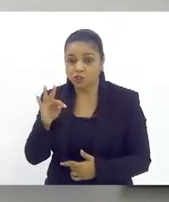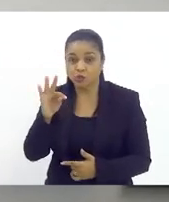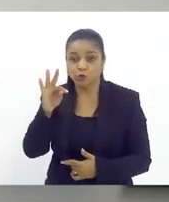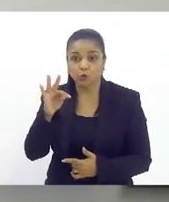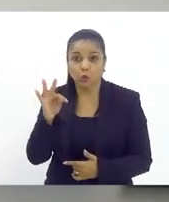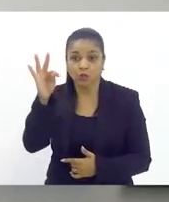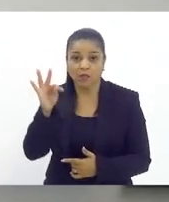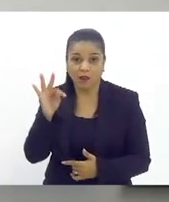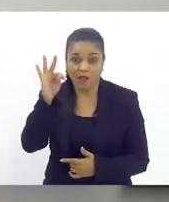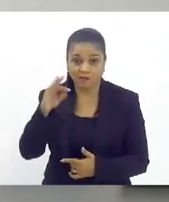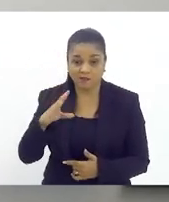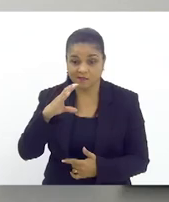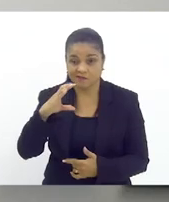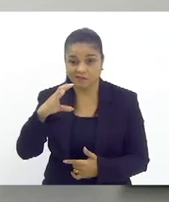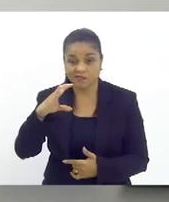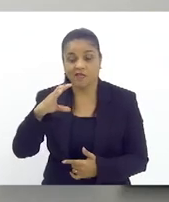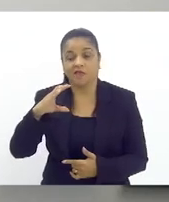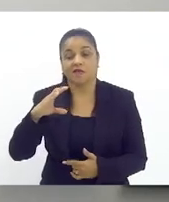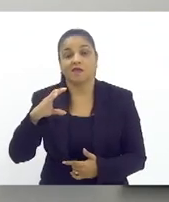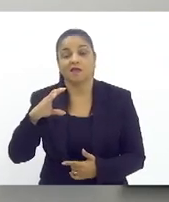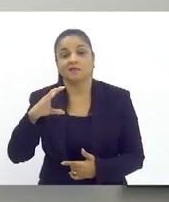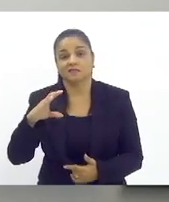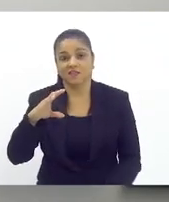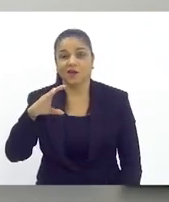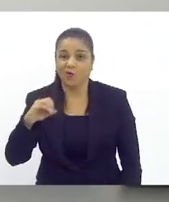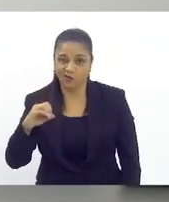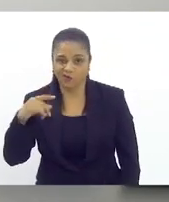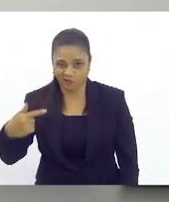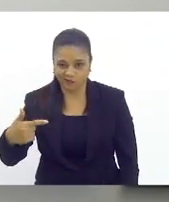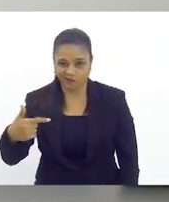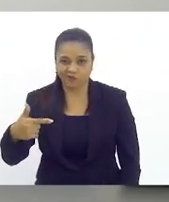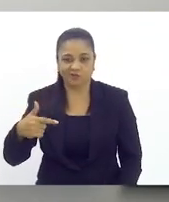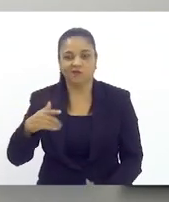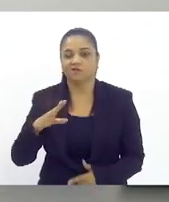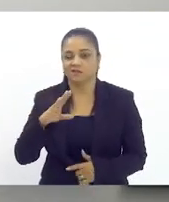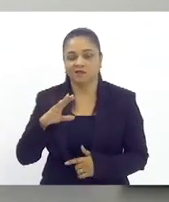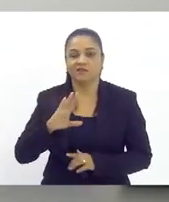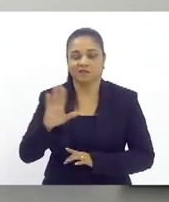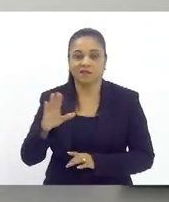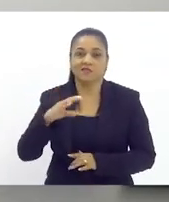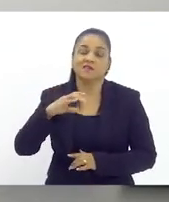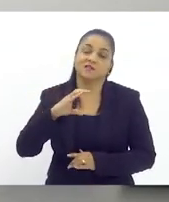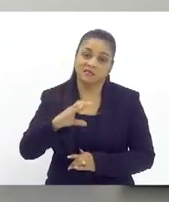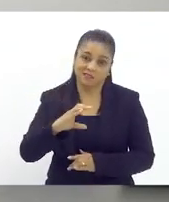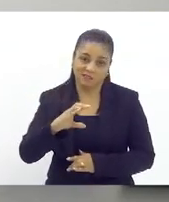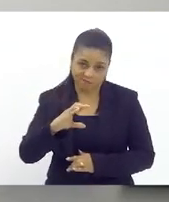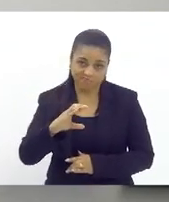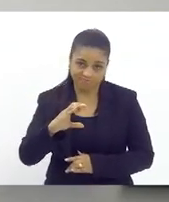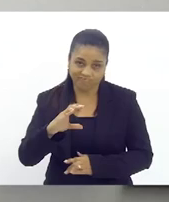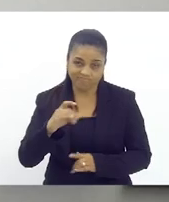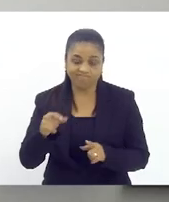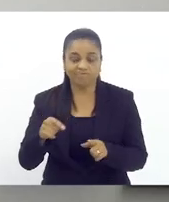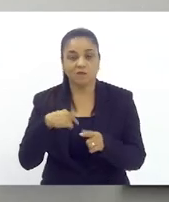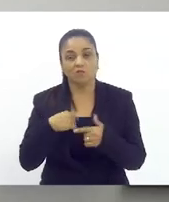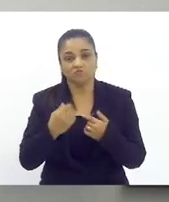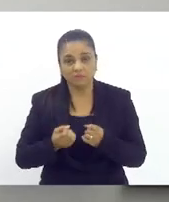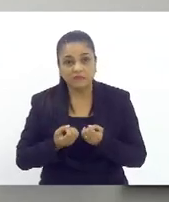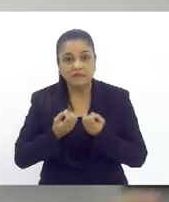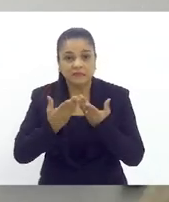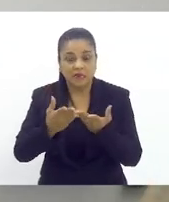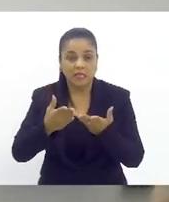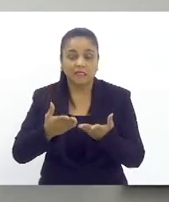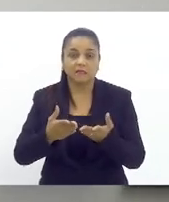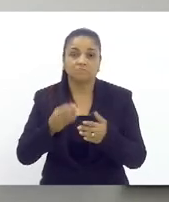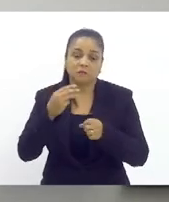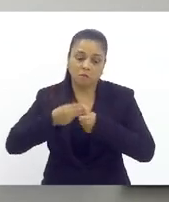bioma para mitigação de mudança climática uma melhoria de mais de 100% na qualidade de água entregada que é entregue